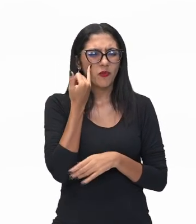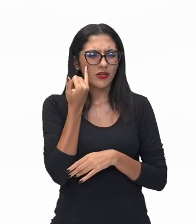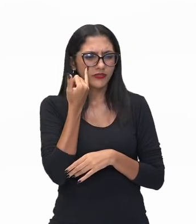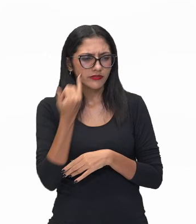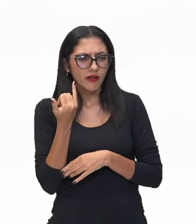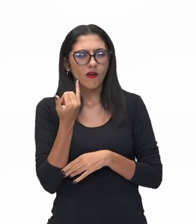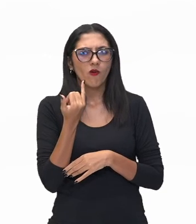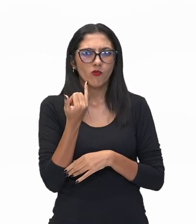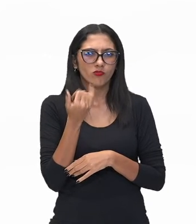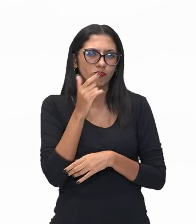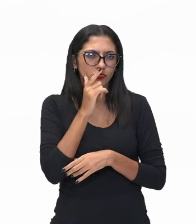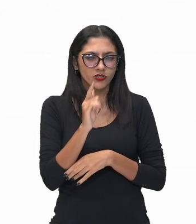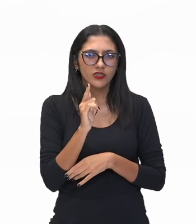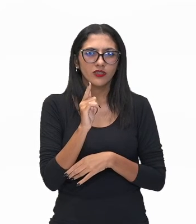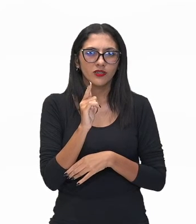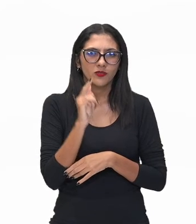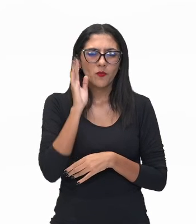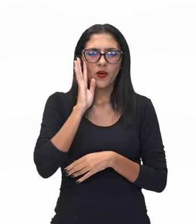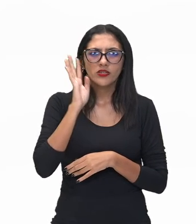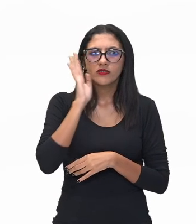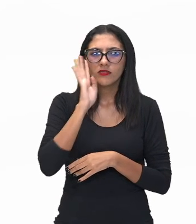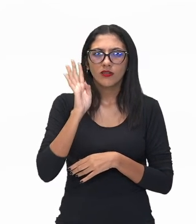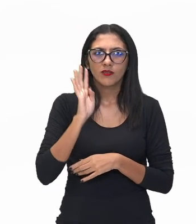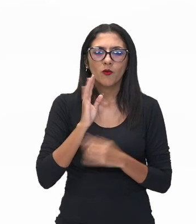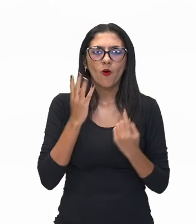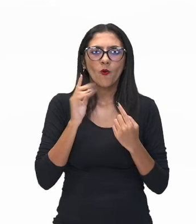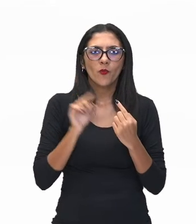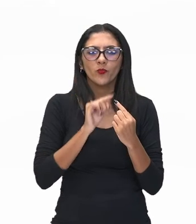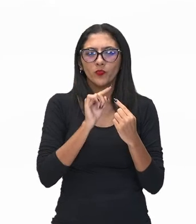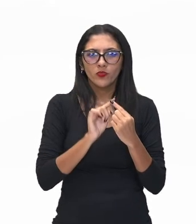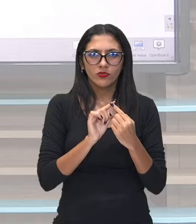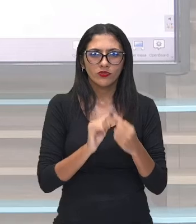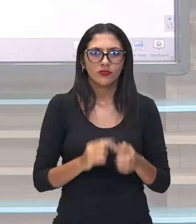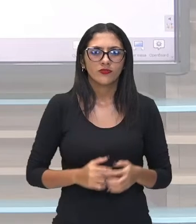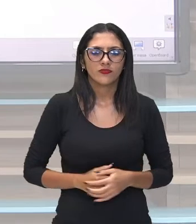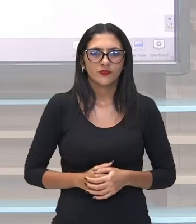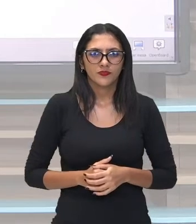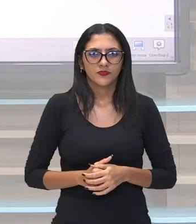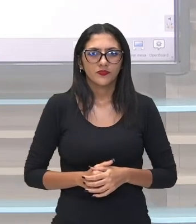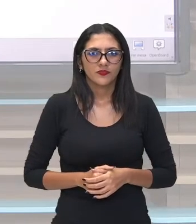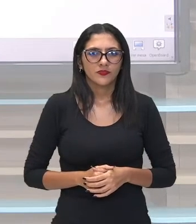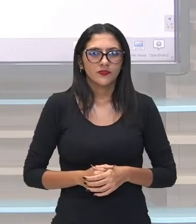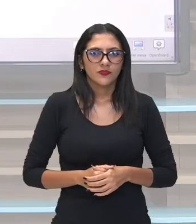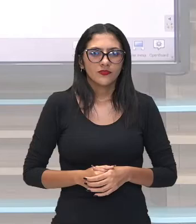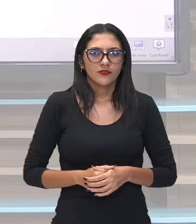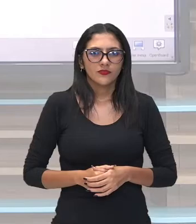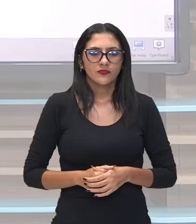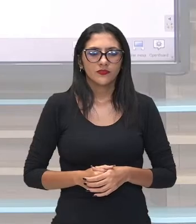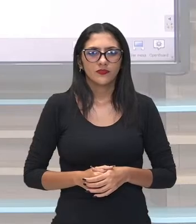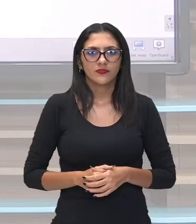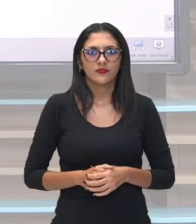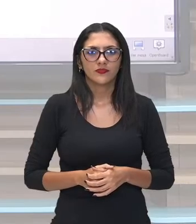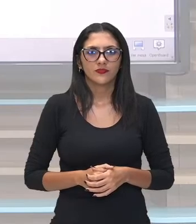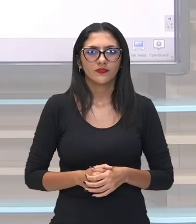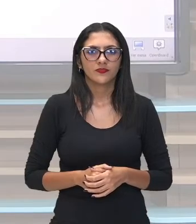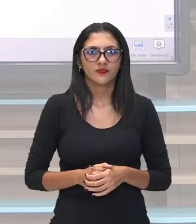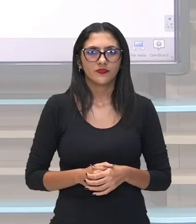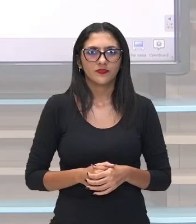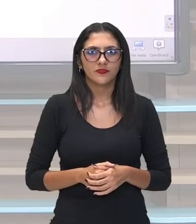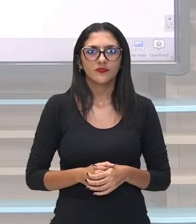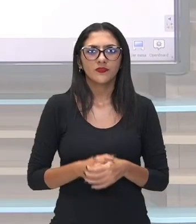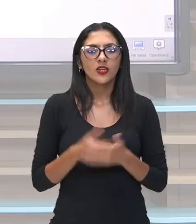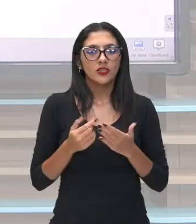dele? Então, gente, olha só. Esse